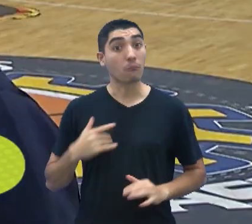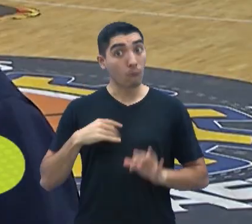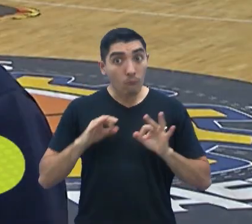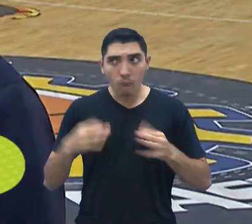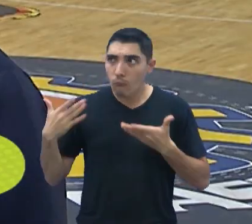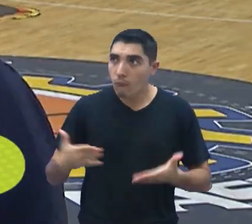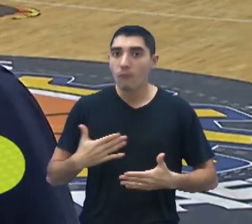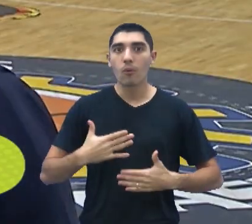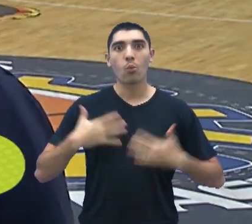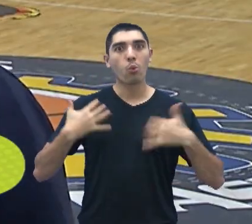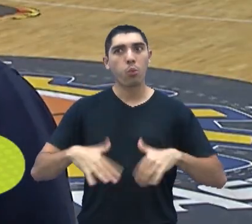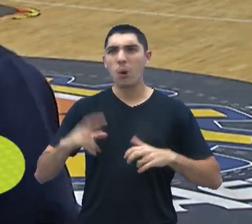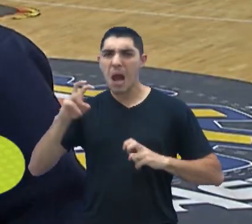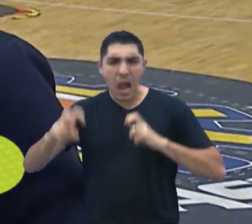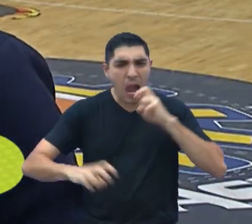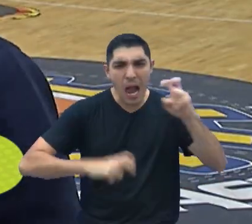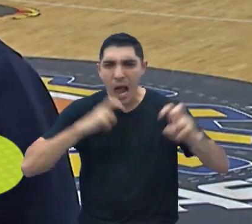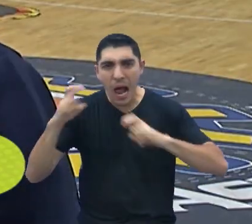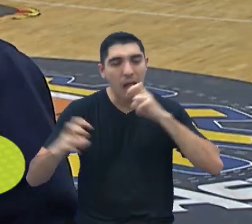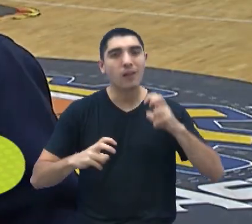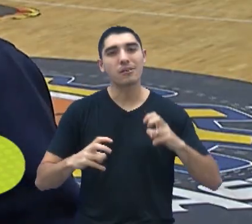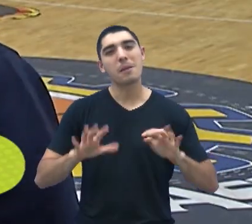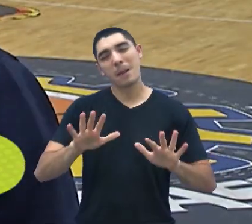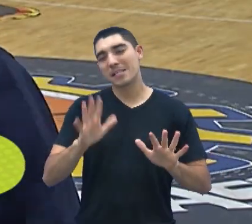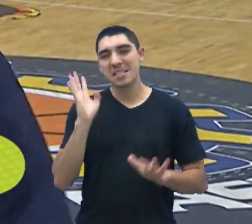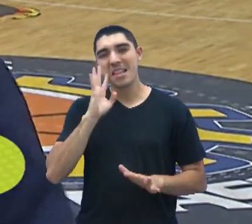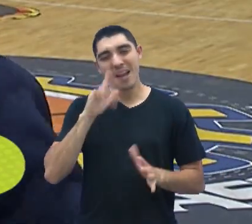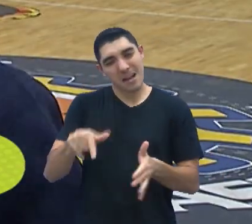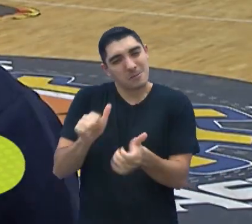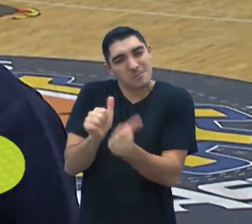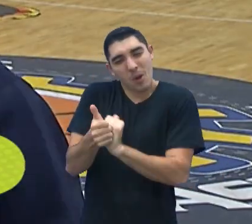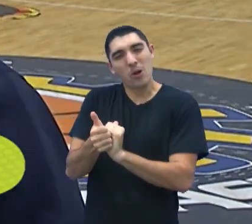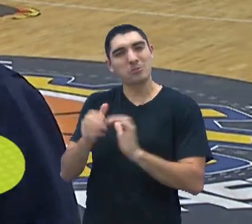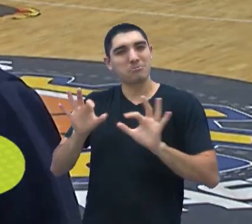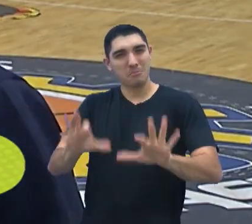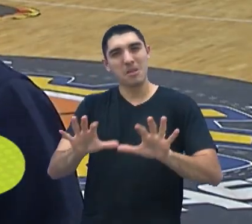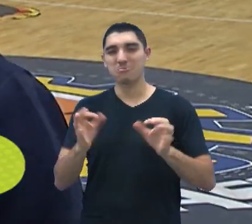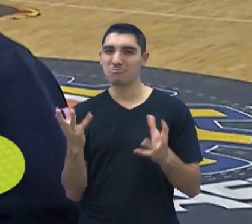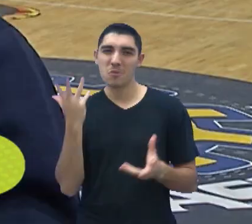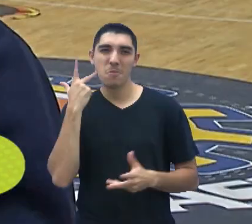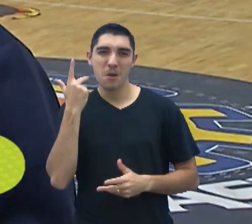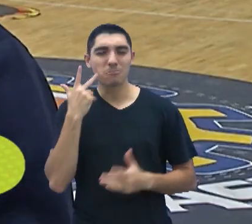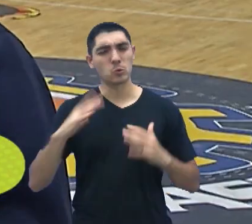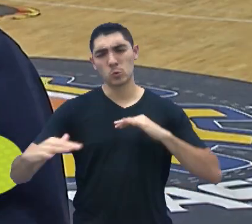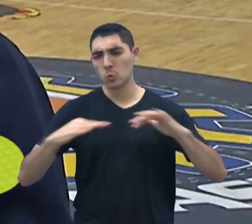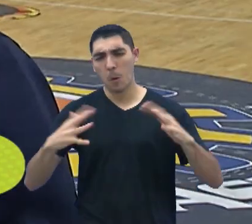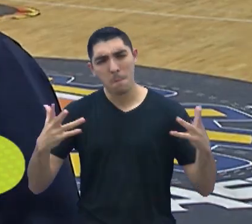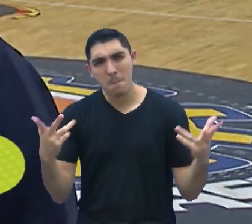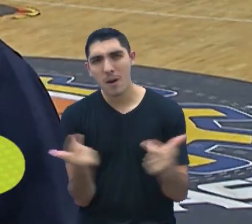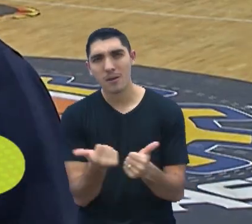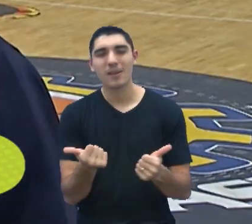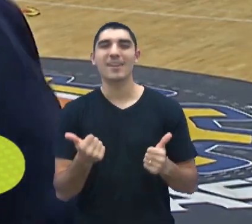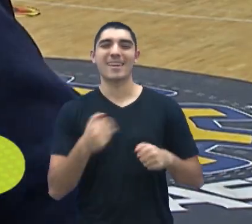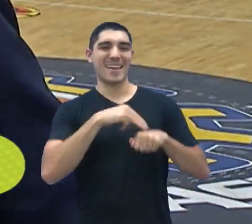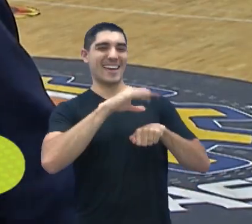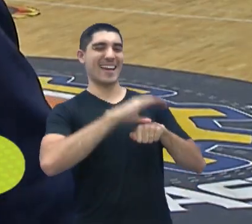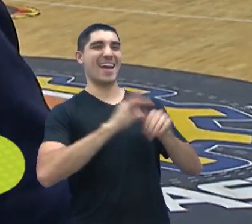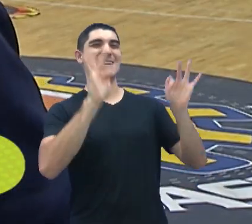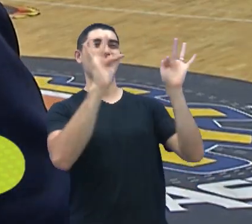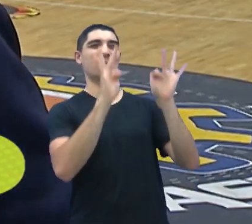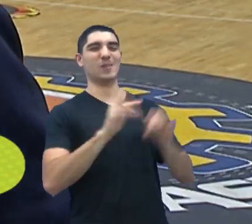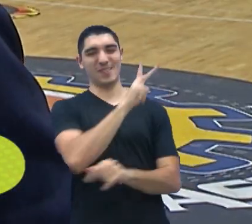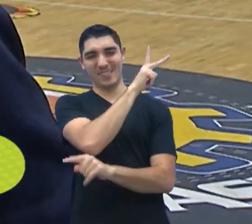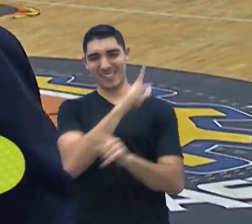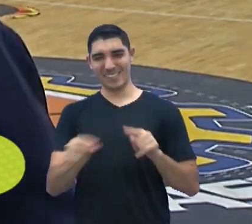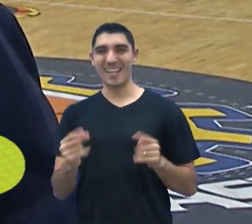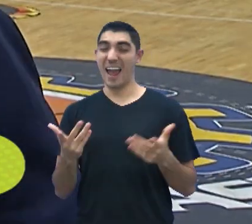isso aí, assoviando e tudo mais. Mas faz parte do esporte, dentro das 4 linhas, tá tudo certo. Jogão e felizmente saímos com a vitória.